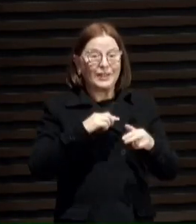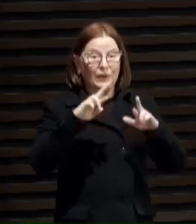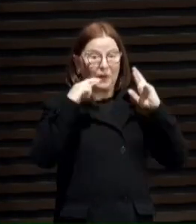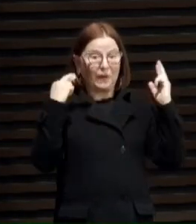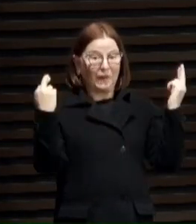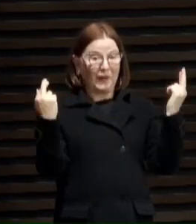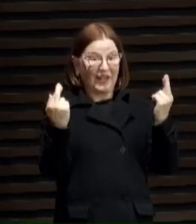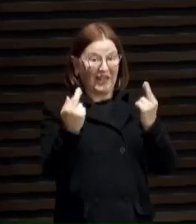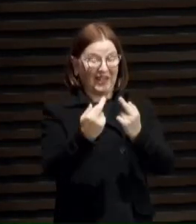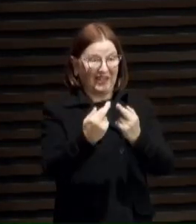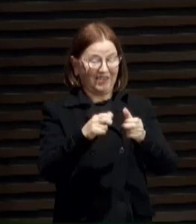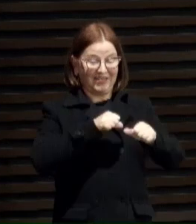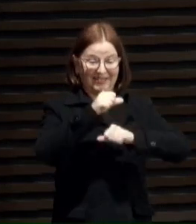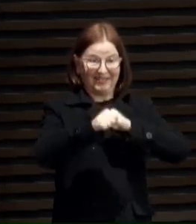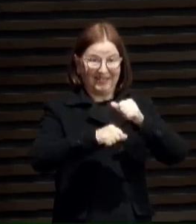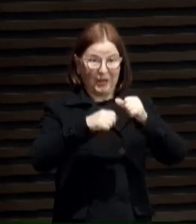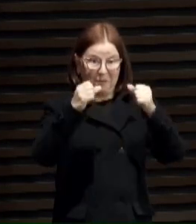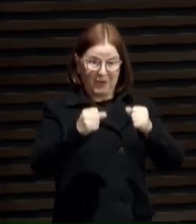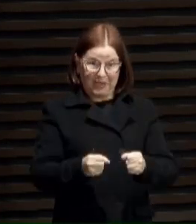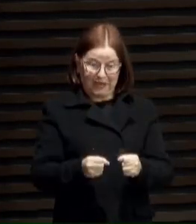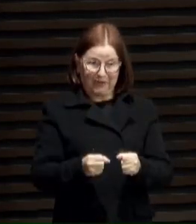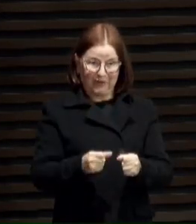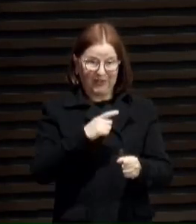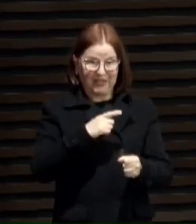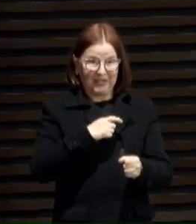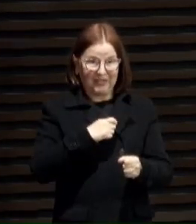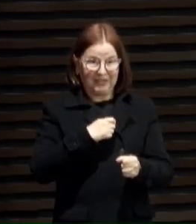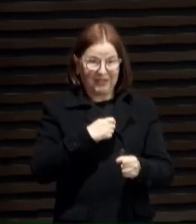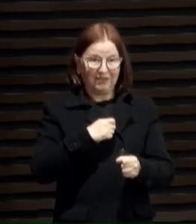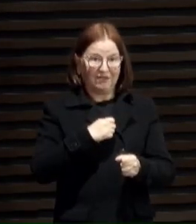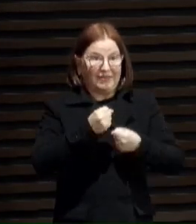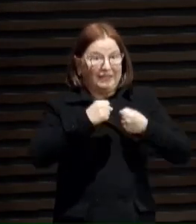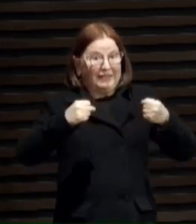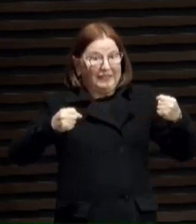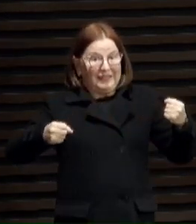e poderoso sob um grande líder não fora concretizado.